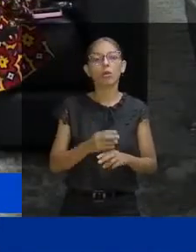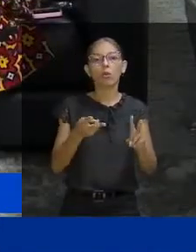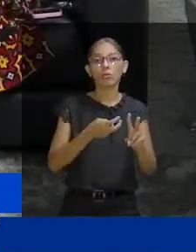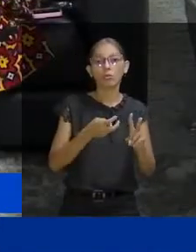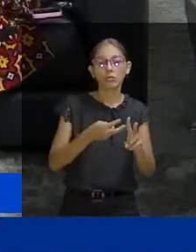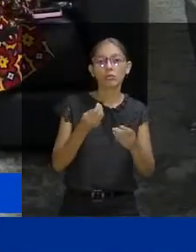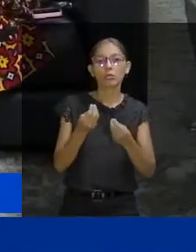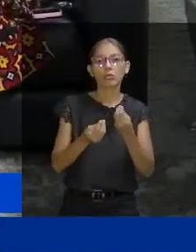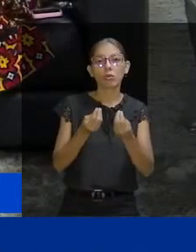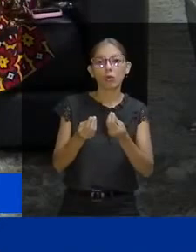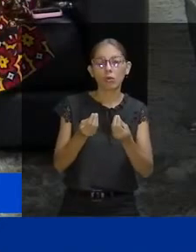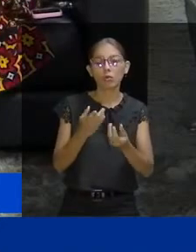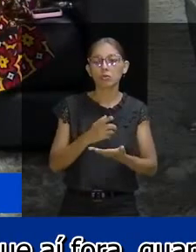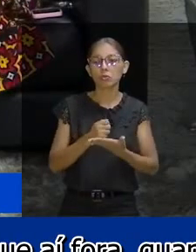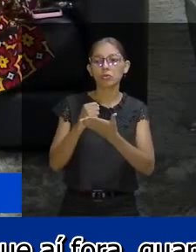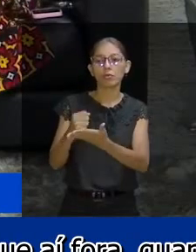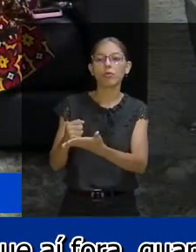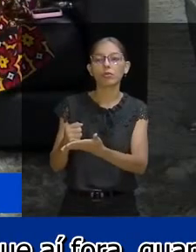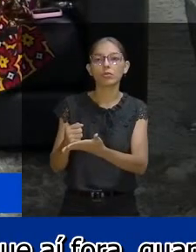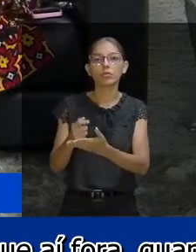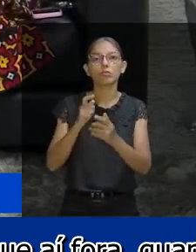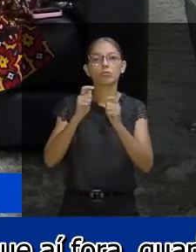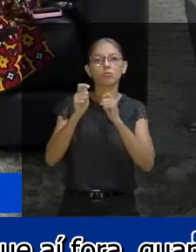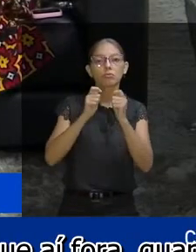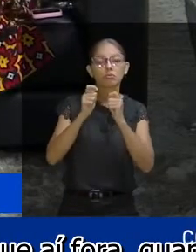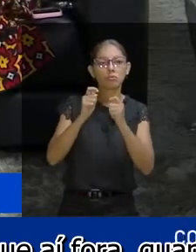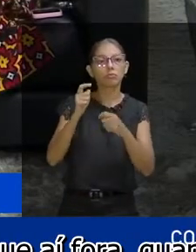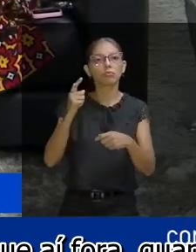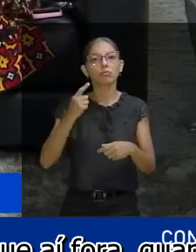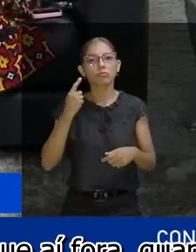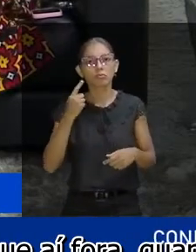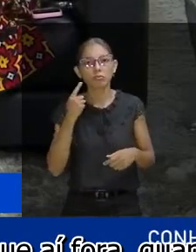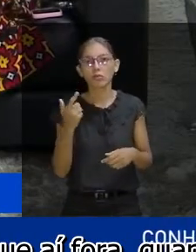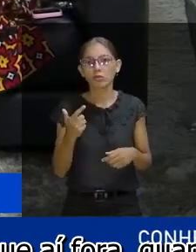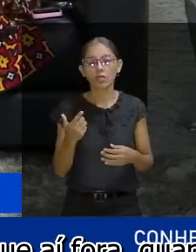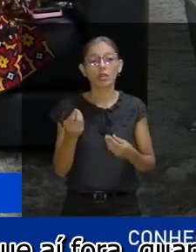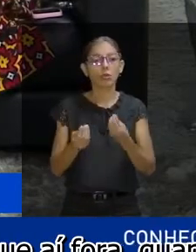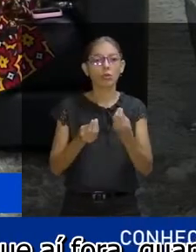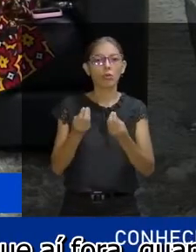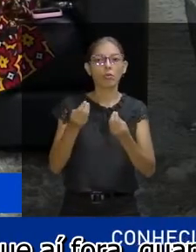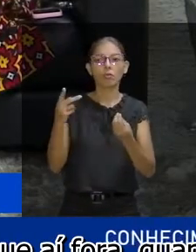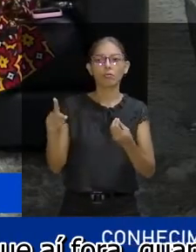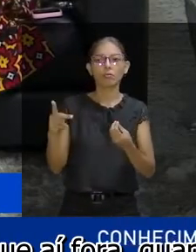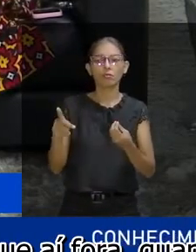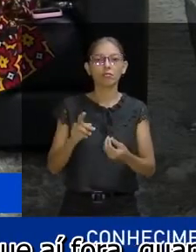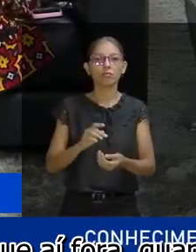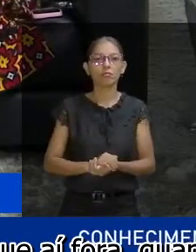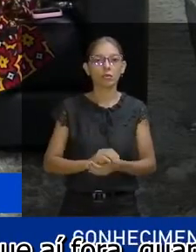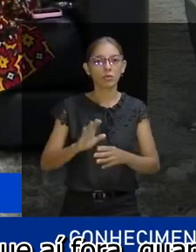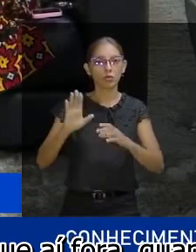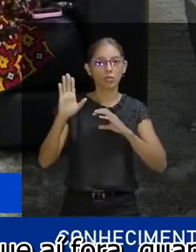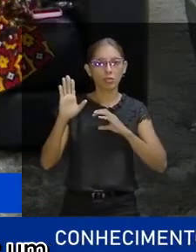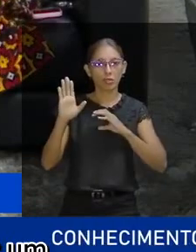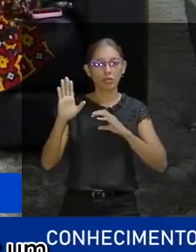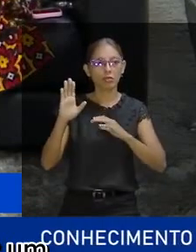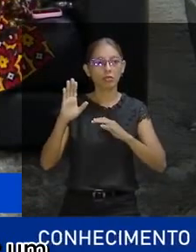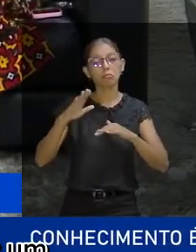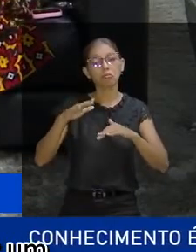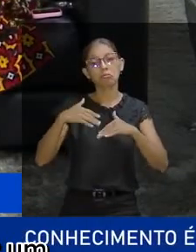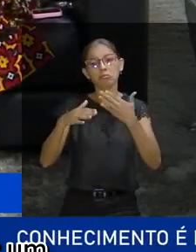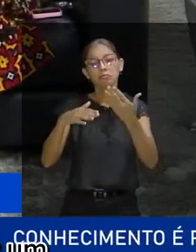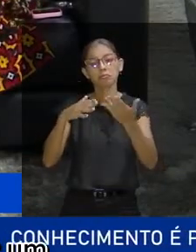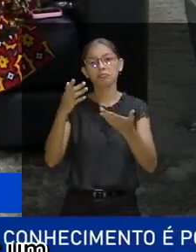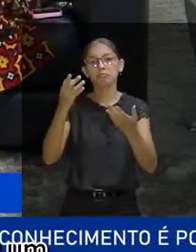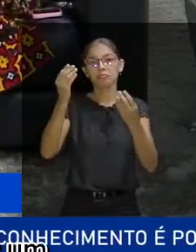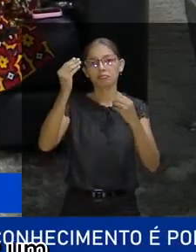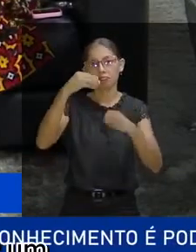suporte contábil, para que ele possa fazer uma campanha realmente digna, ele vai esmorecer, porque aí